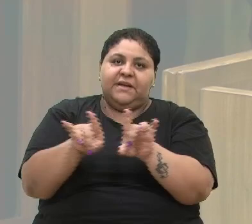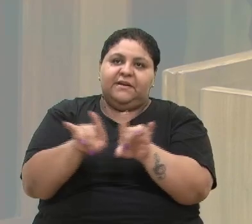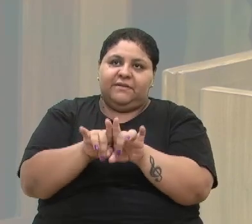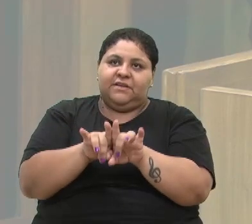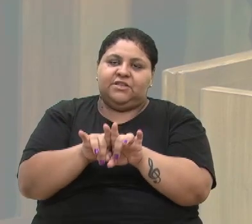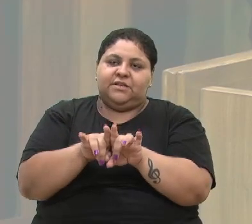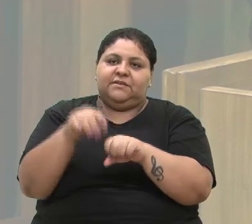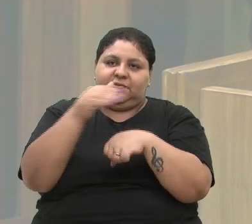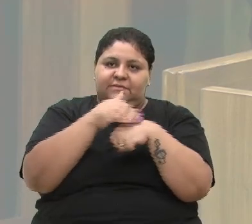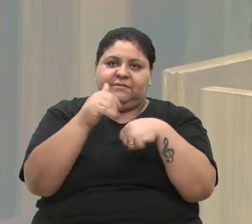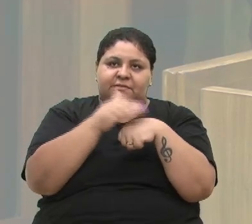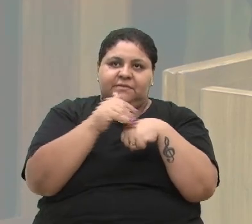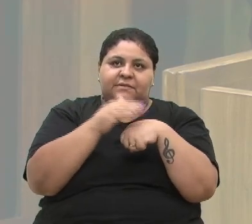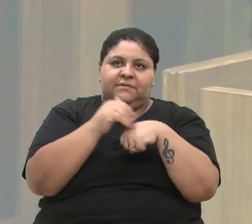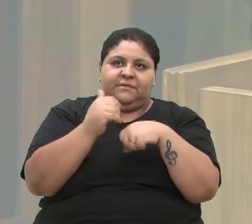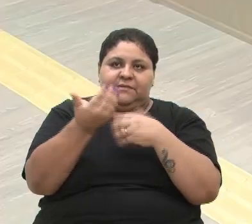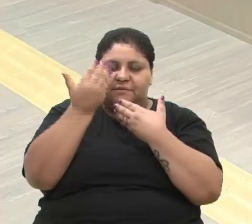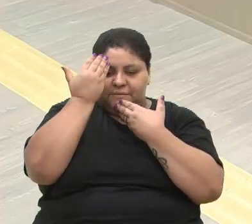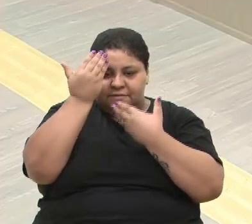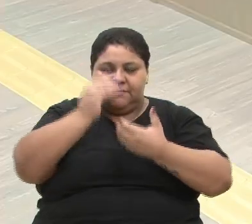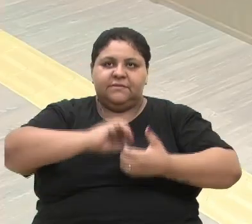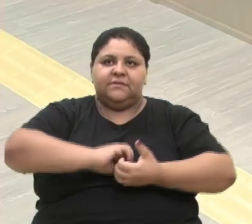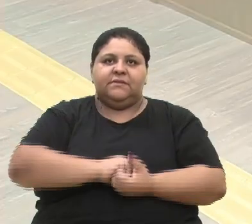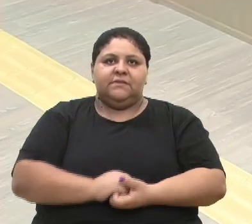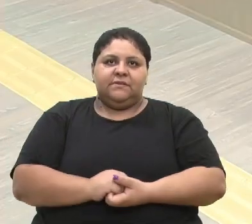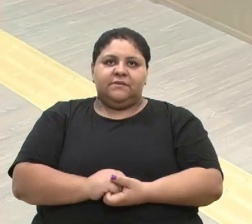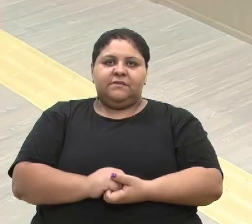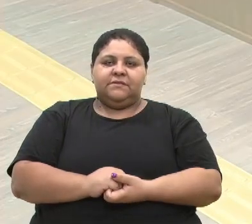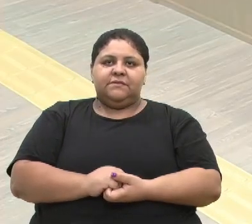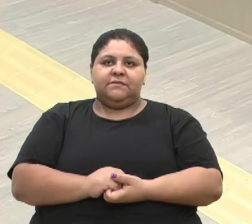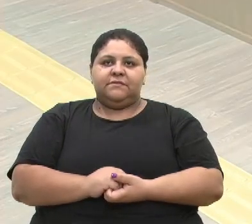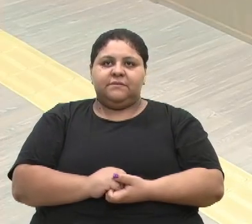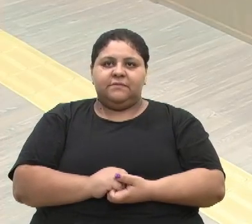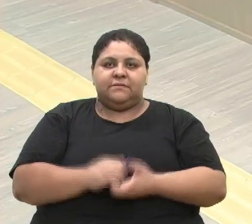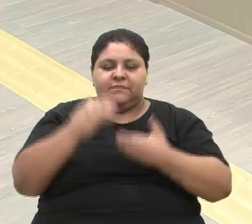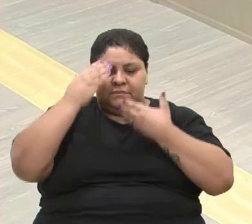carinho recebendo a todos. Obrigado. Obrigada, vereador. Encerramos assim o